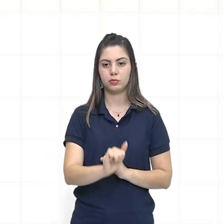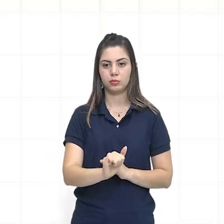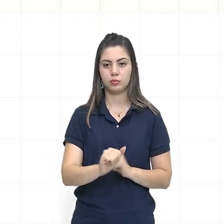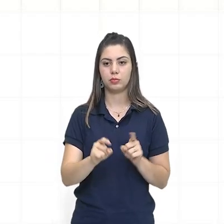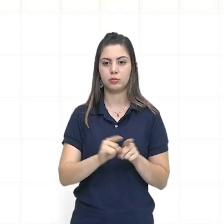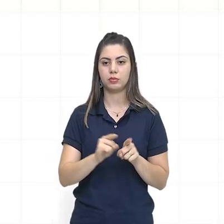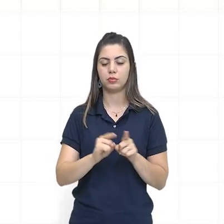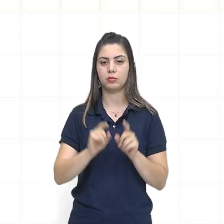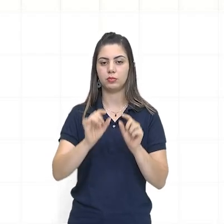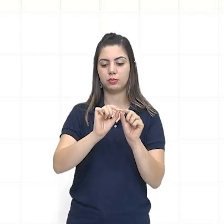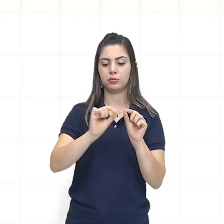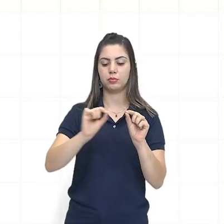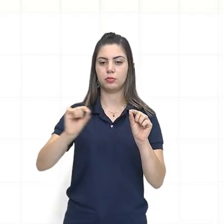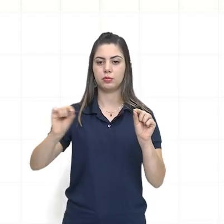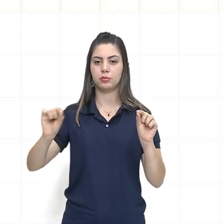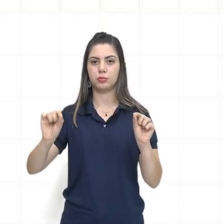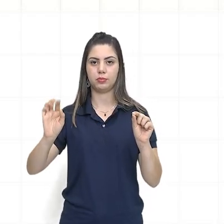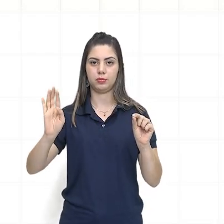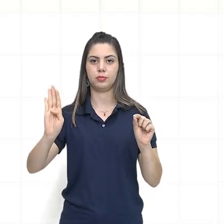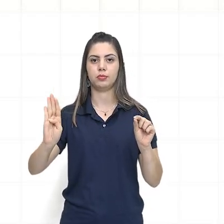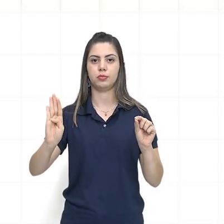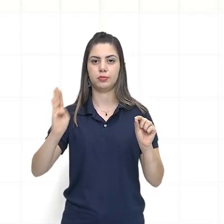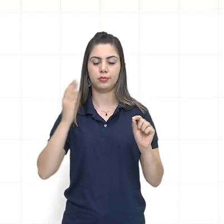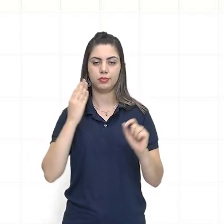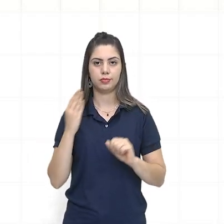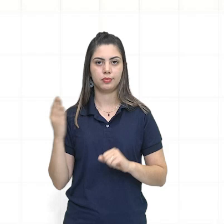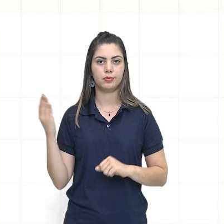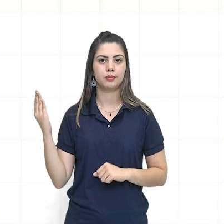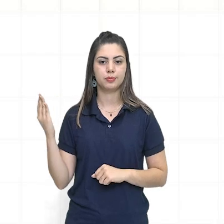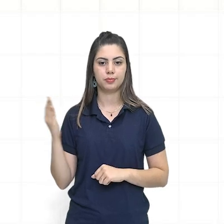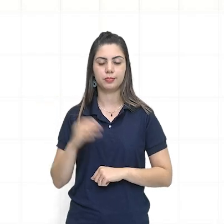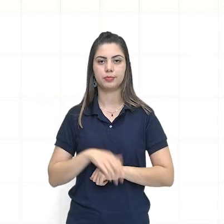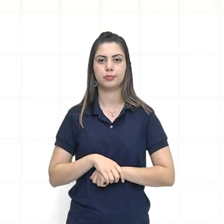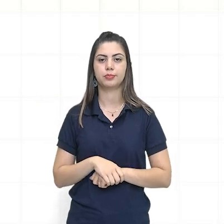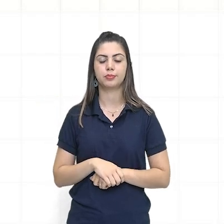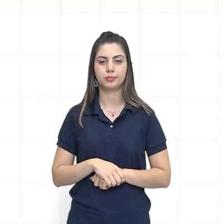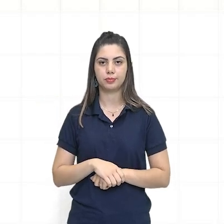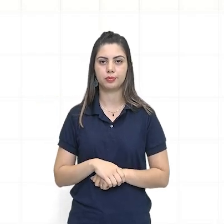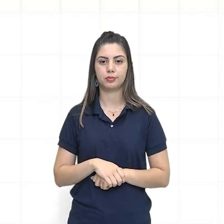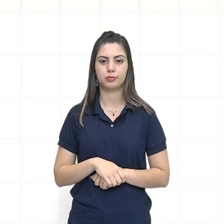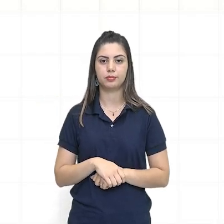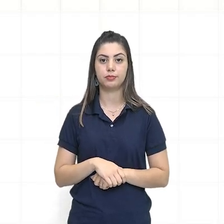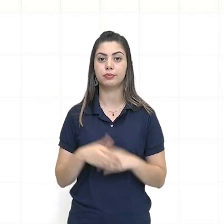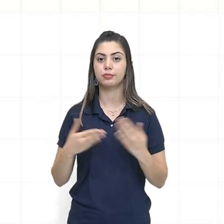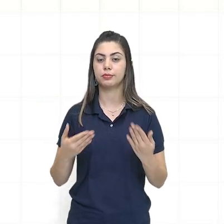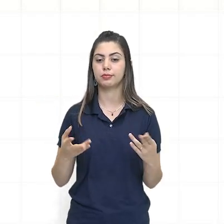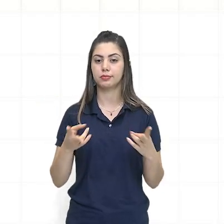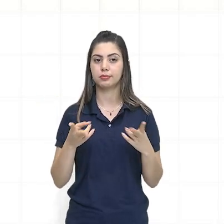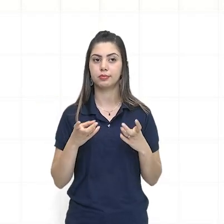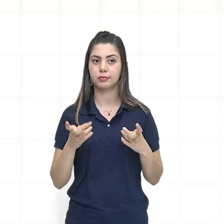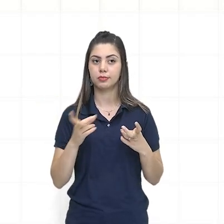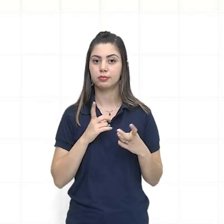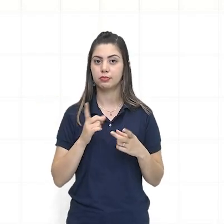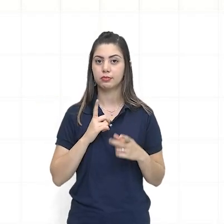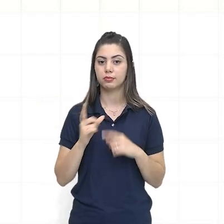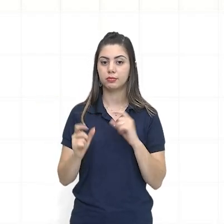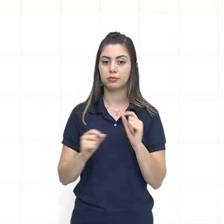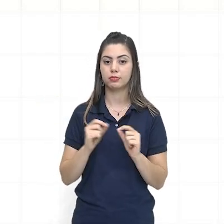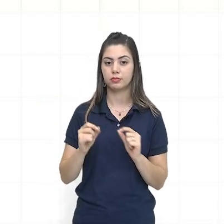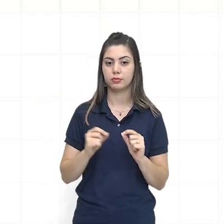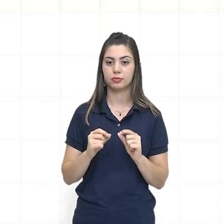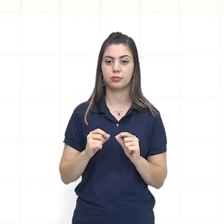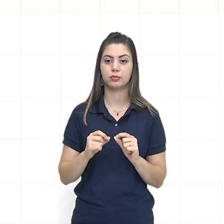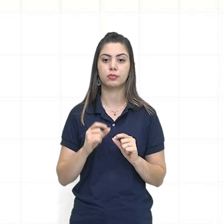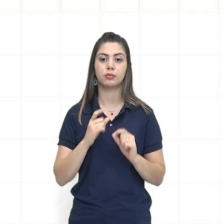ponto, no outro canto ali da porta. Então, vejam, nós temos as semirretas